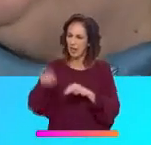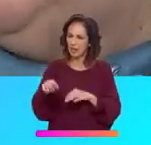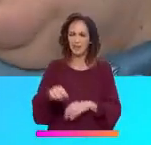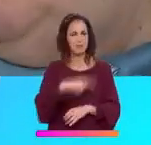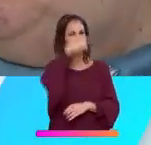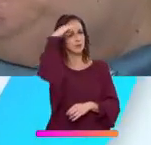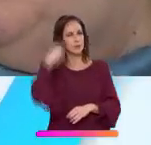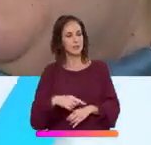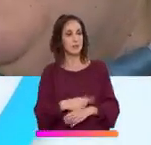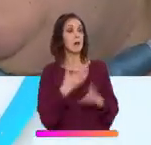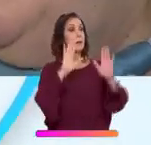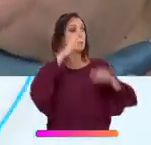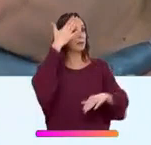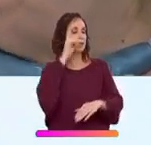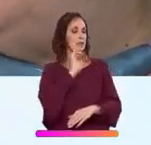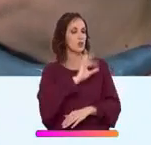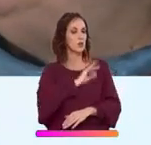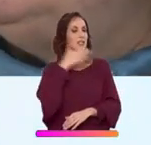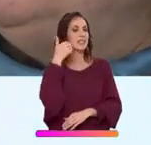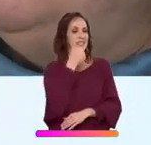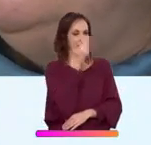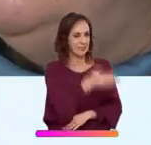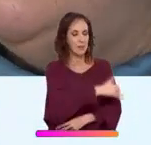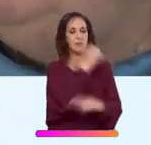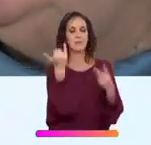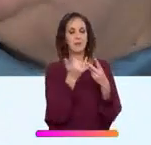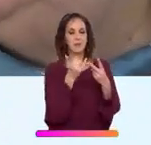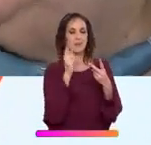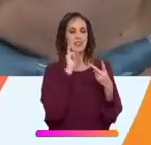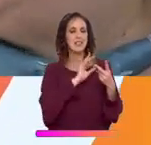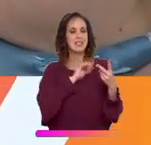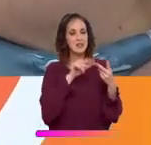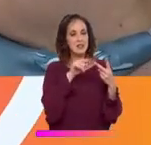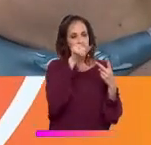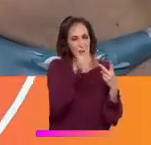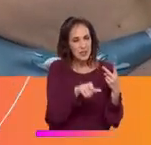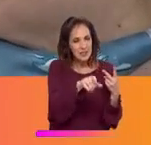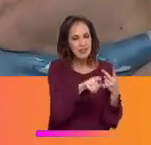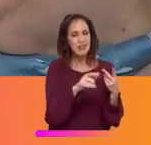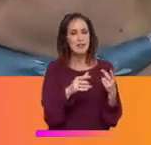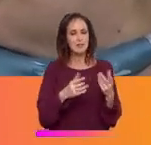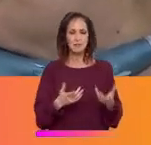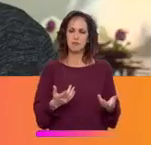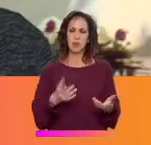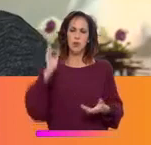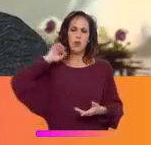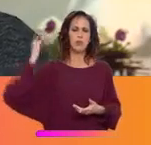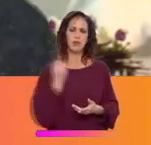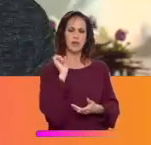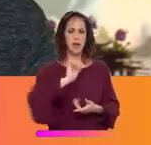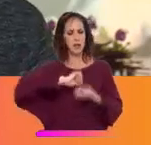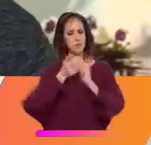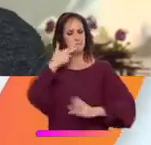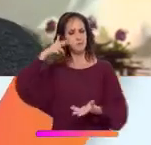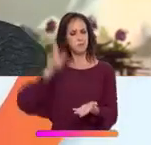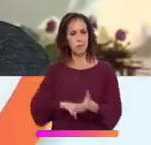senhora linda. E, em segundo lugar, acho uma senhora que realmente está a cumprir o dever dela. Para nós, foi o melhor que nos